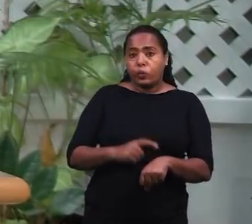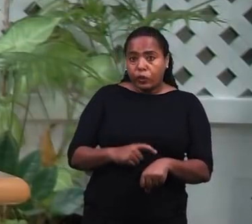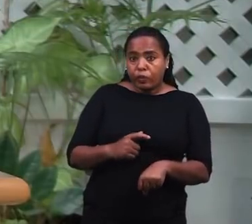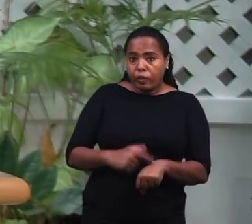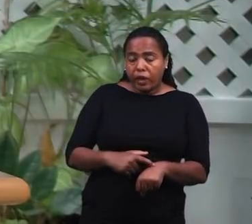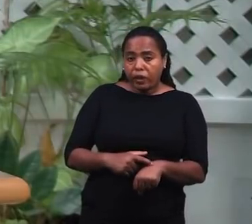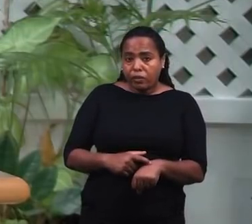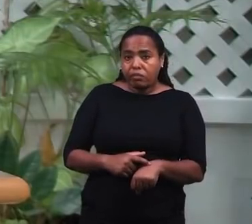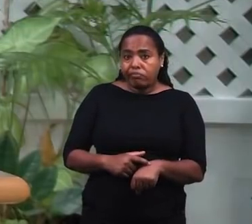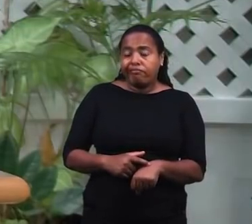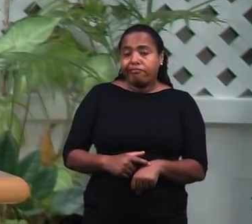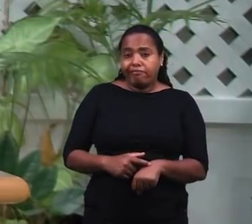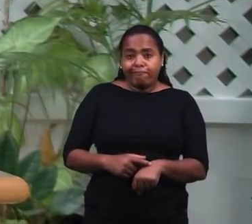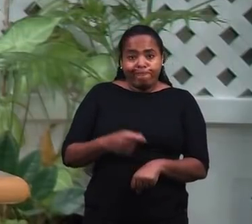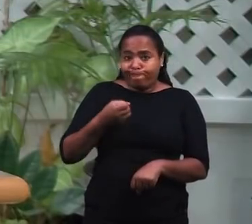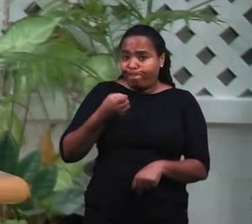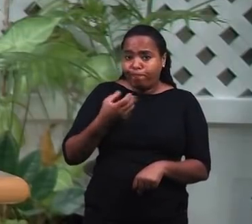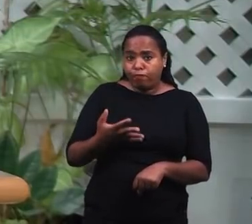desproporcional